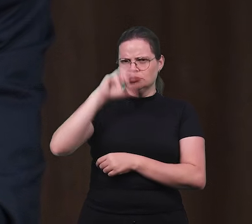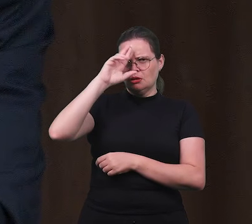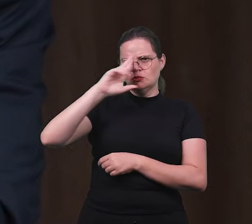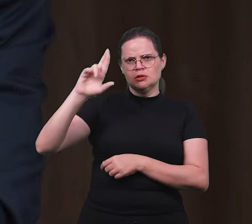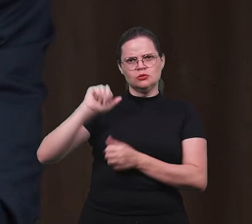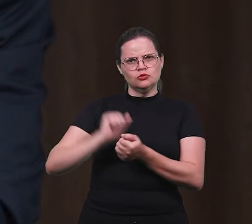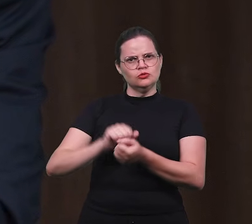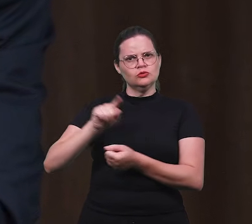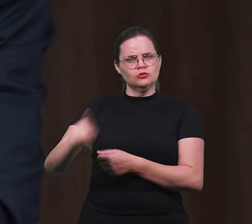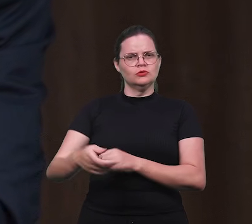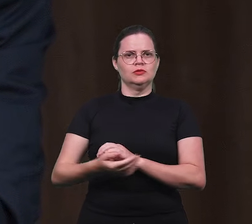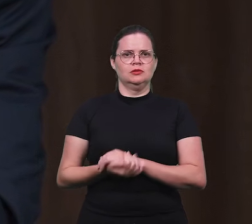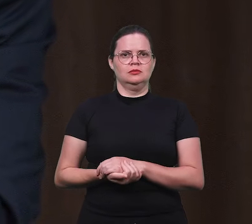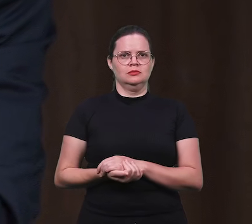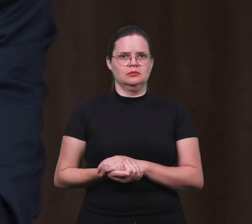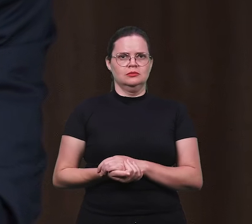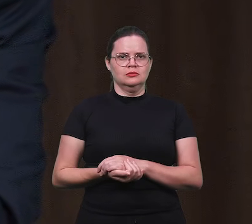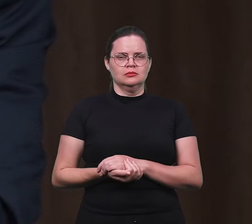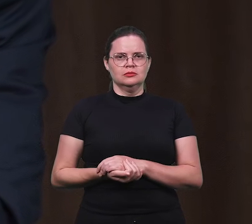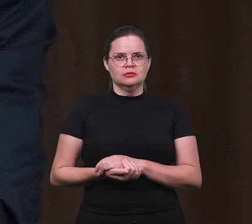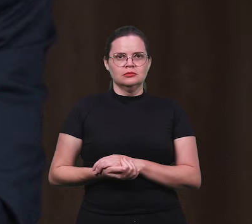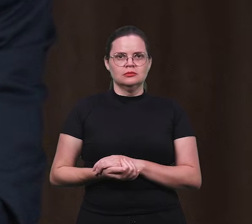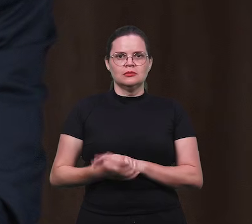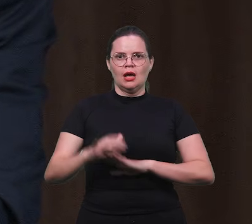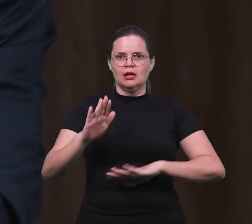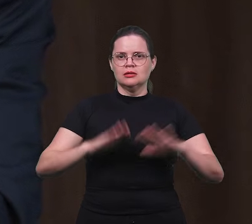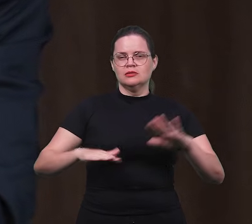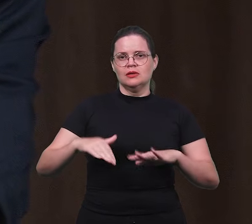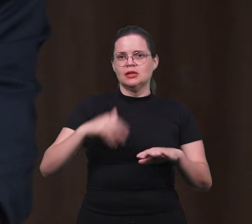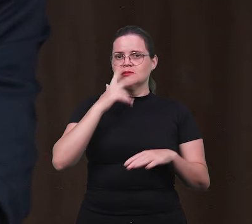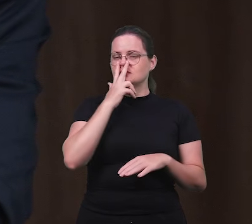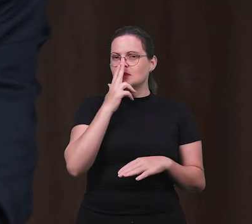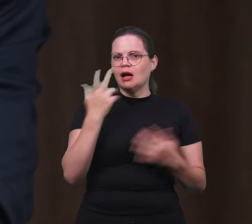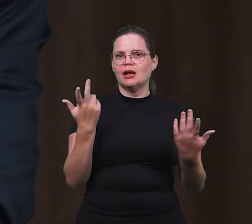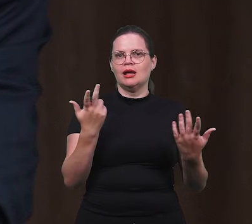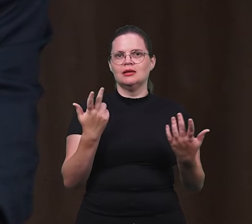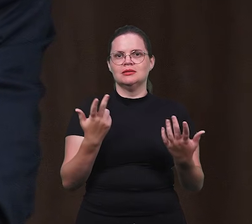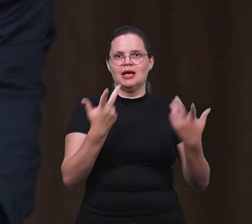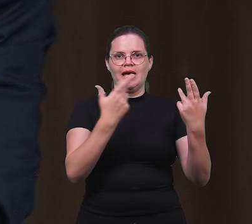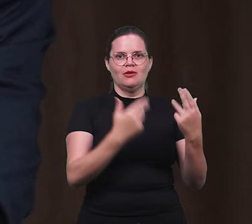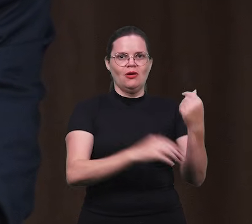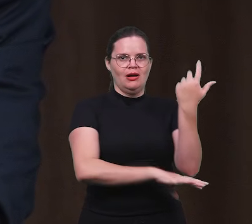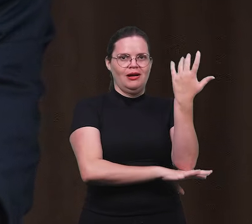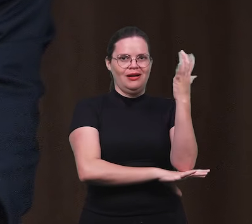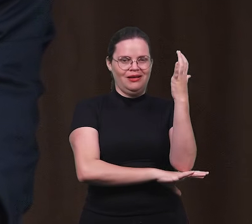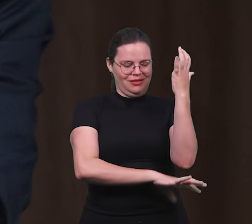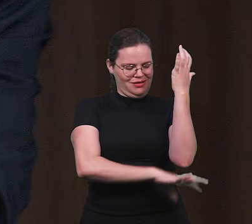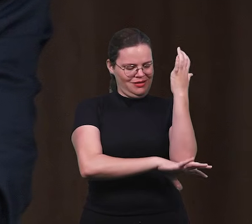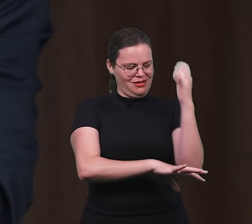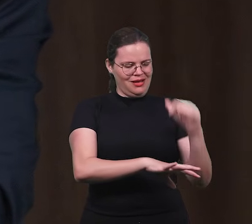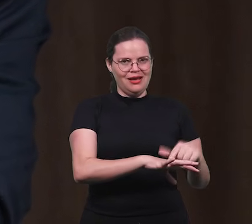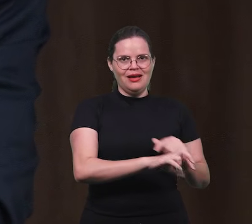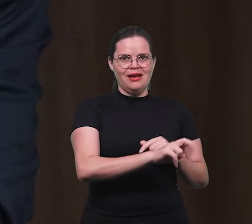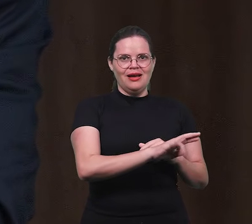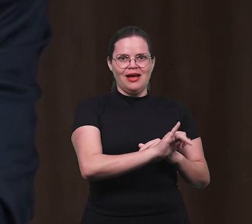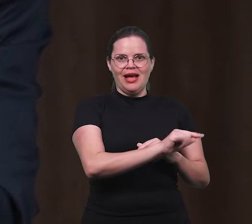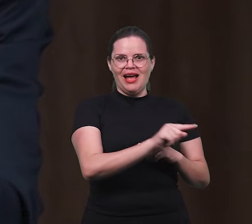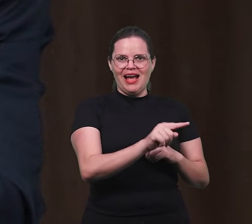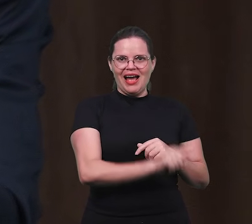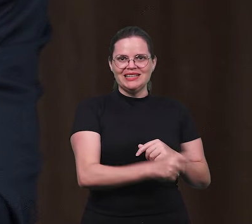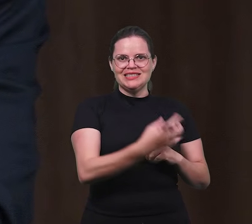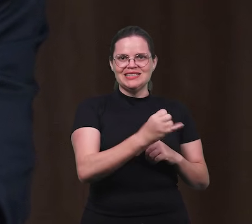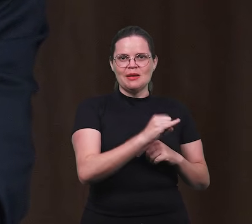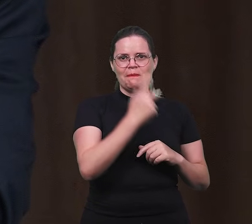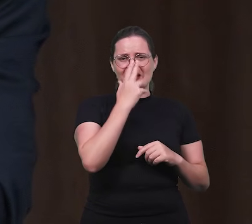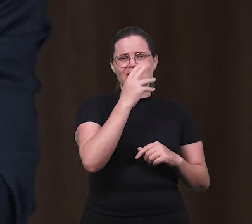Senhor. E ainda que a raiz envelheça, na terra, né, ao cheiro das águas,